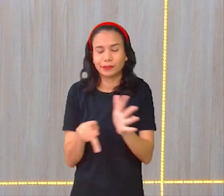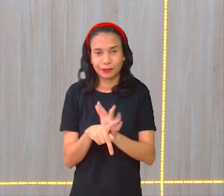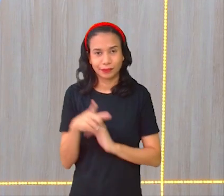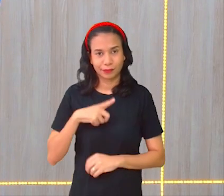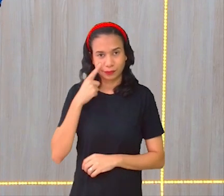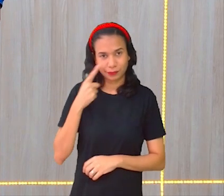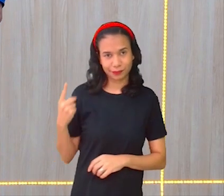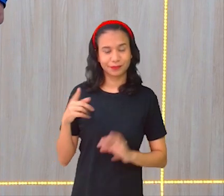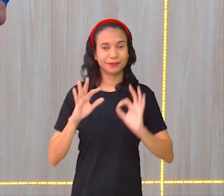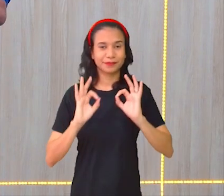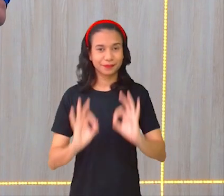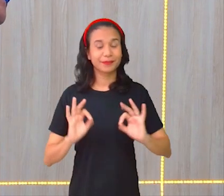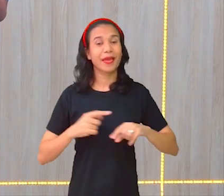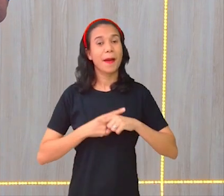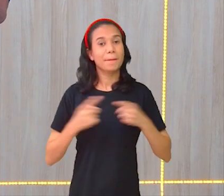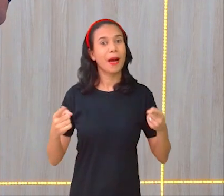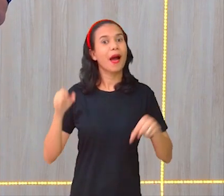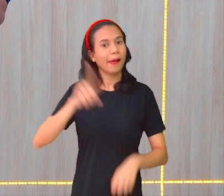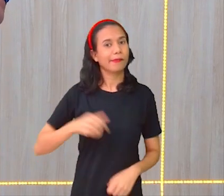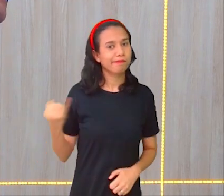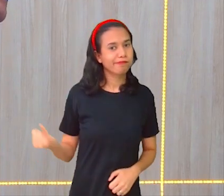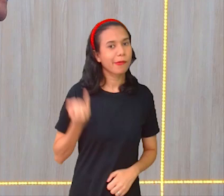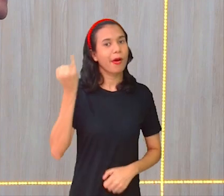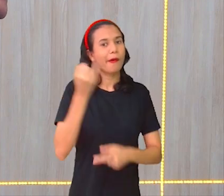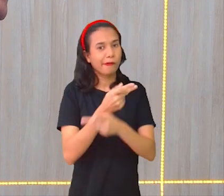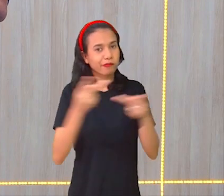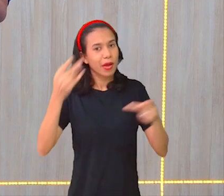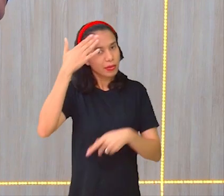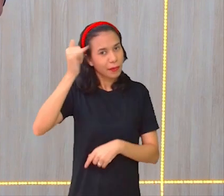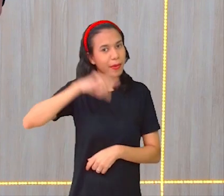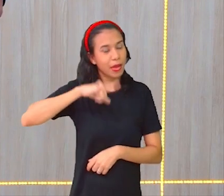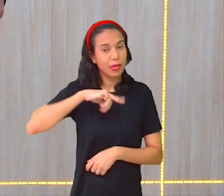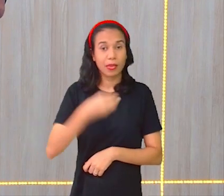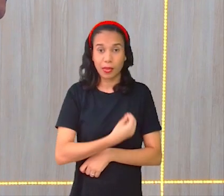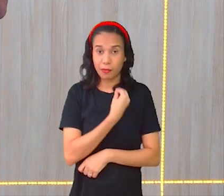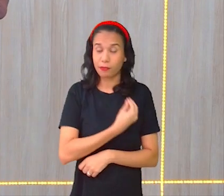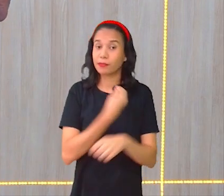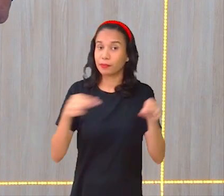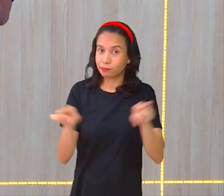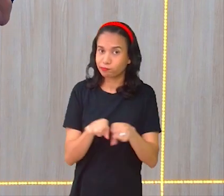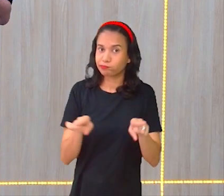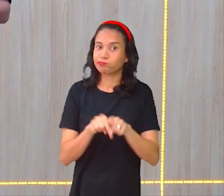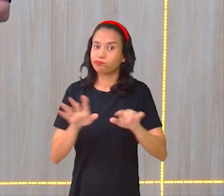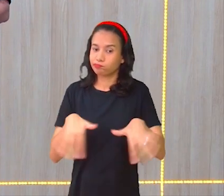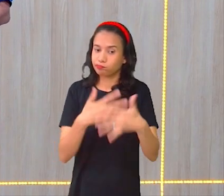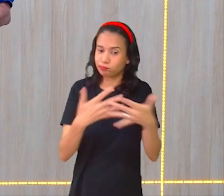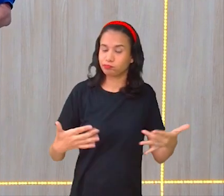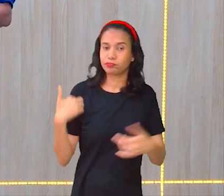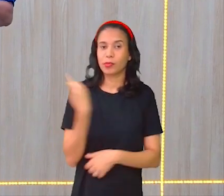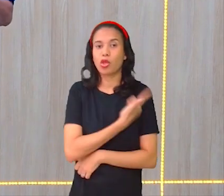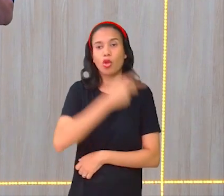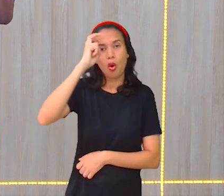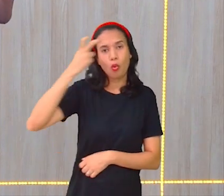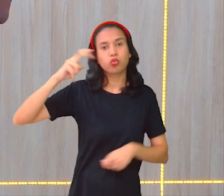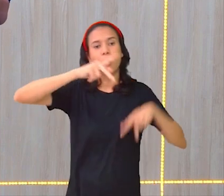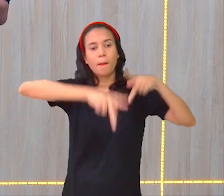ciclo natalino, tá? Mas é importante que vocês saibam que existem também, né, manifestações da nossa cultura popular em